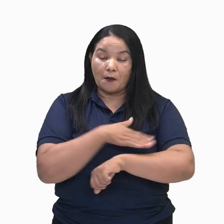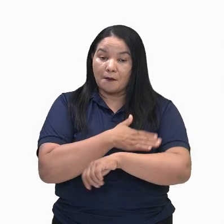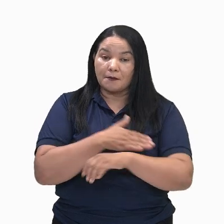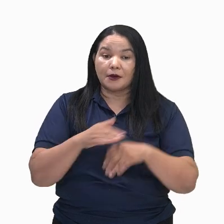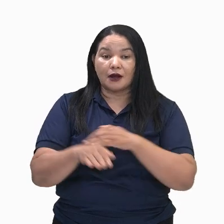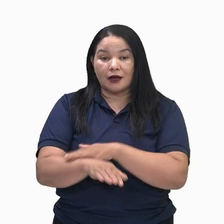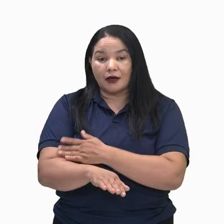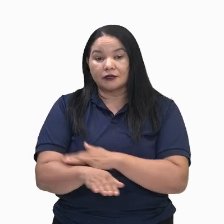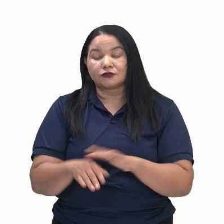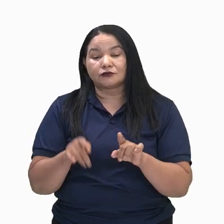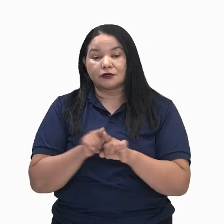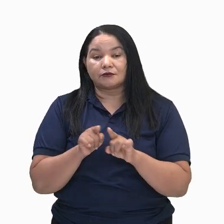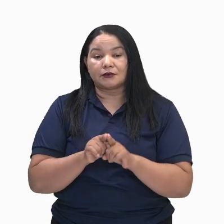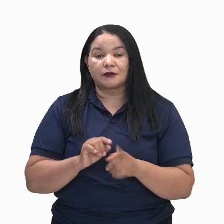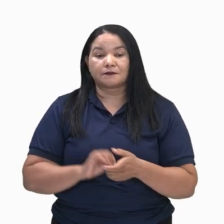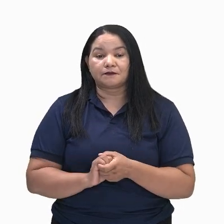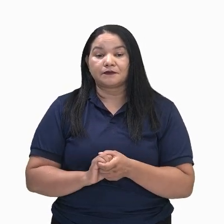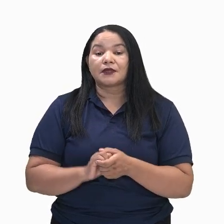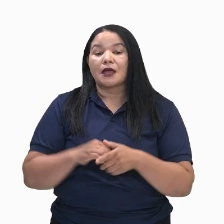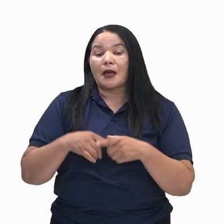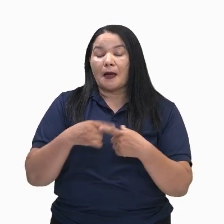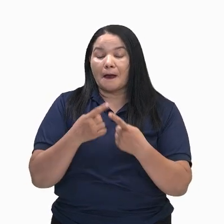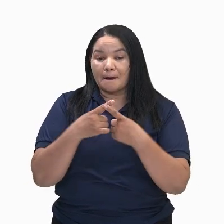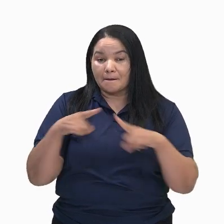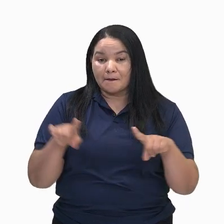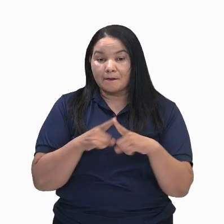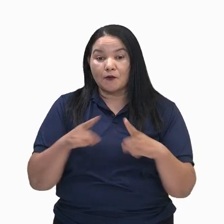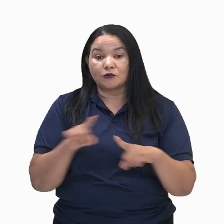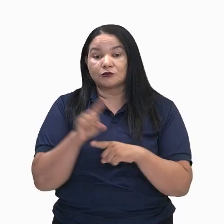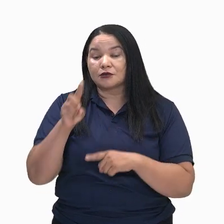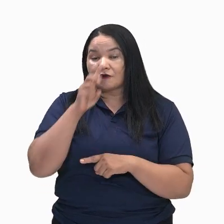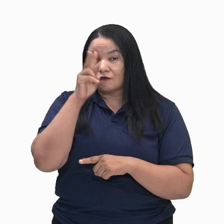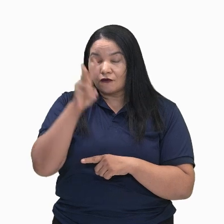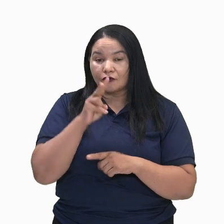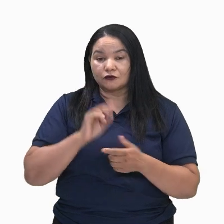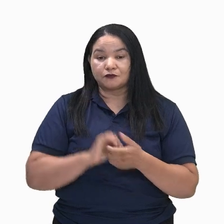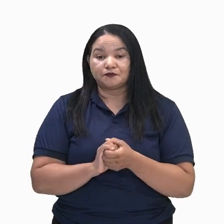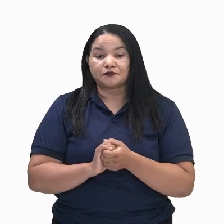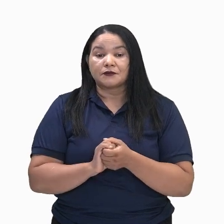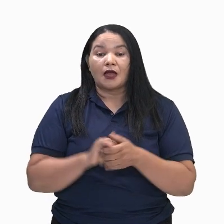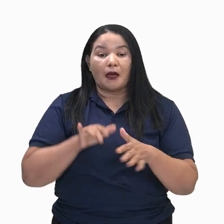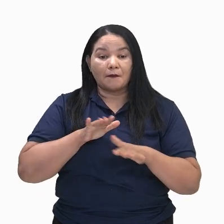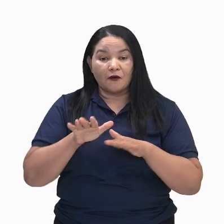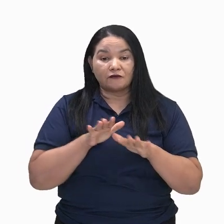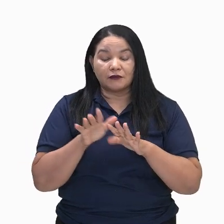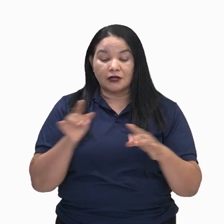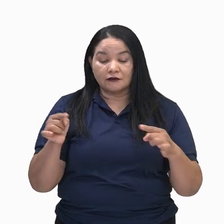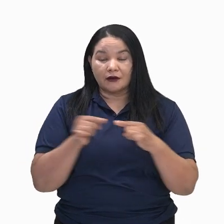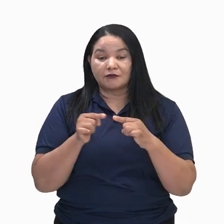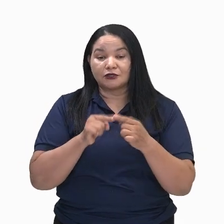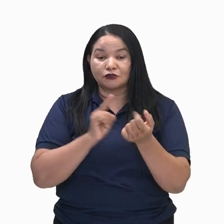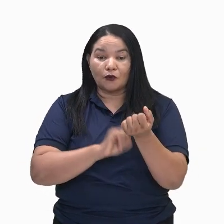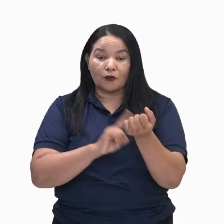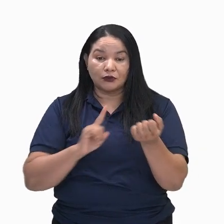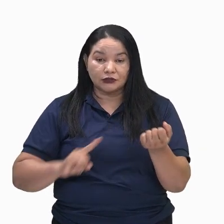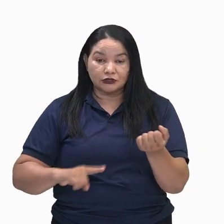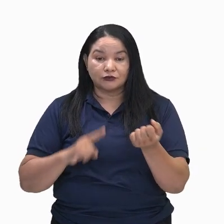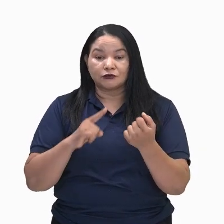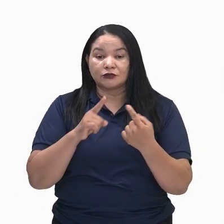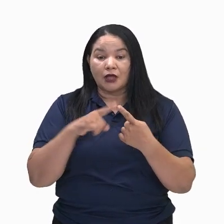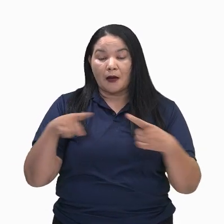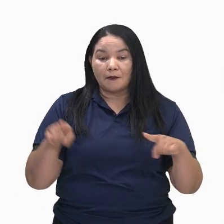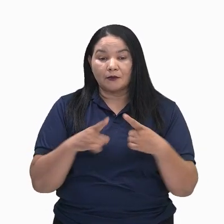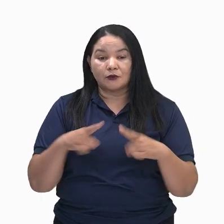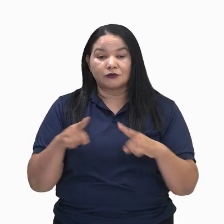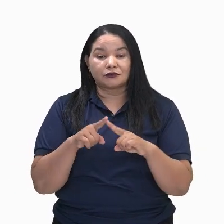aí a presença de uma musicalidade muito forte, onde os passos eles vão se adaptar ao ritmo da música e uma postura elegante, mantendo